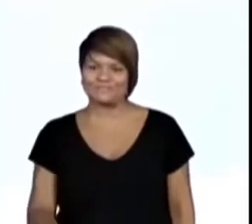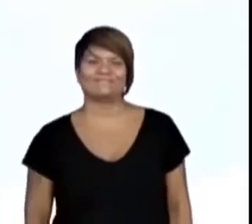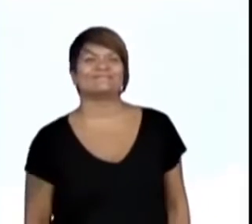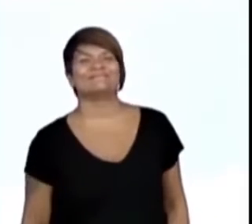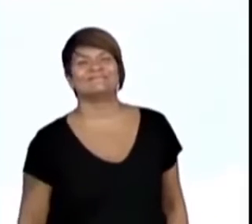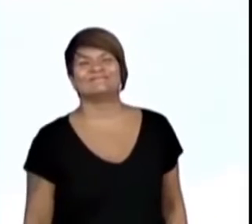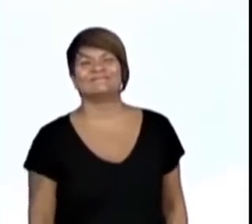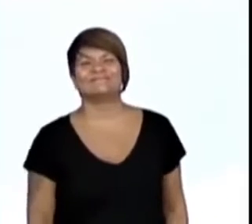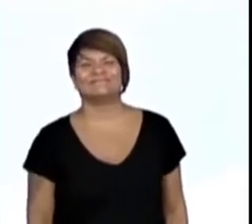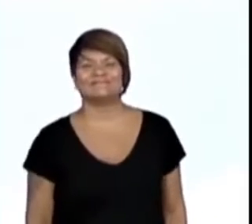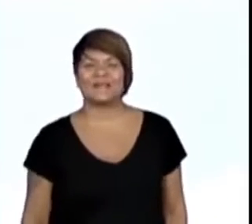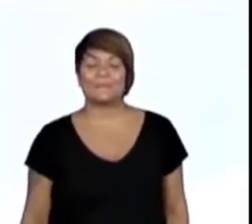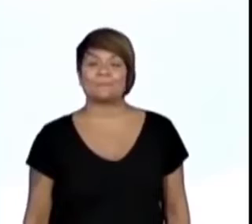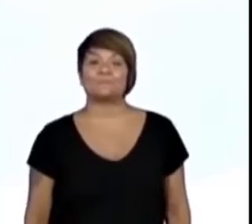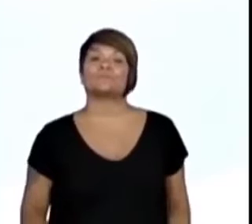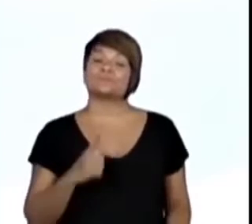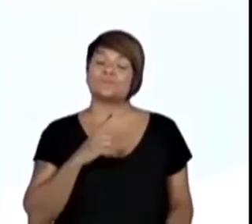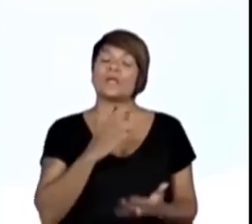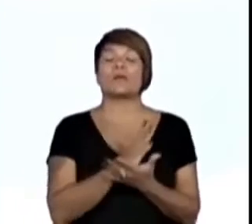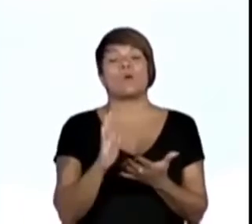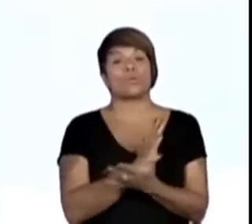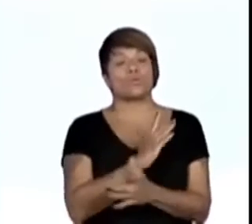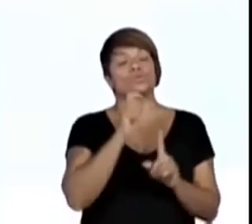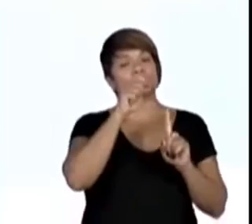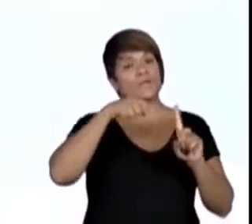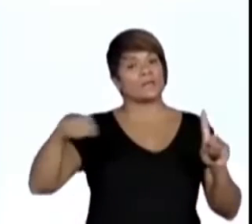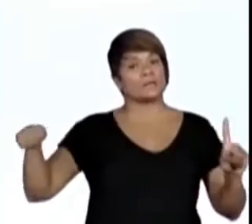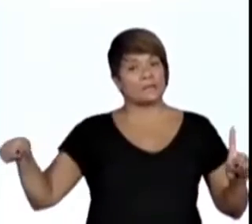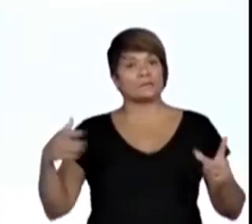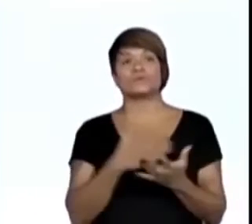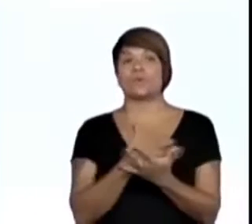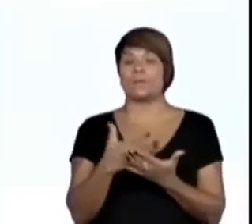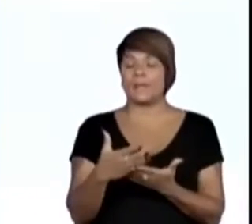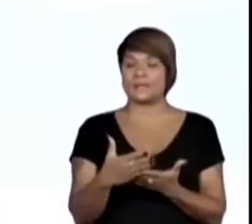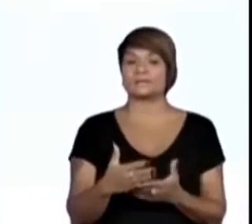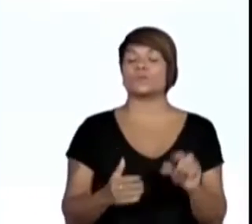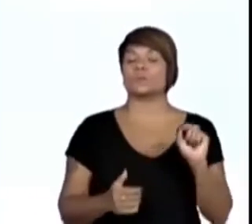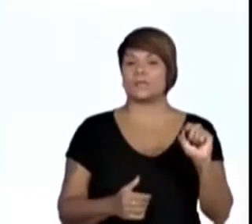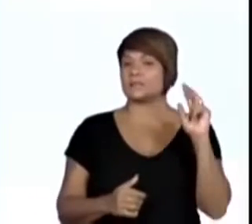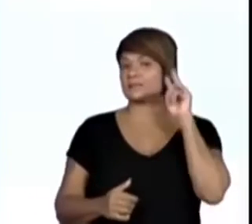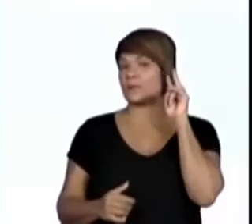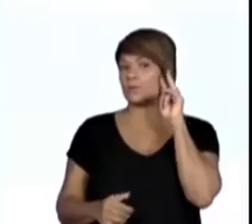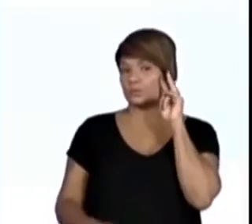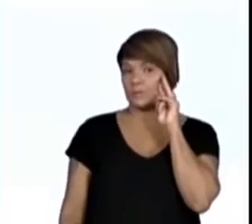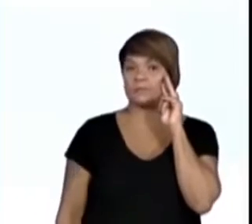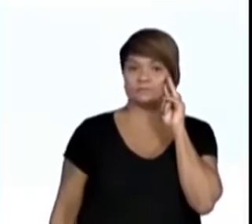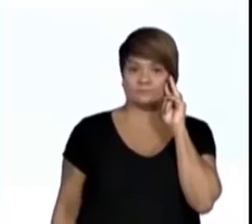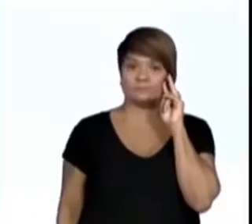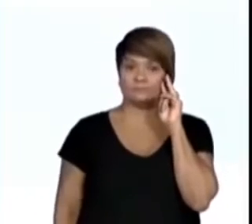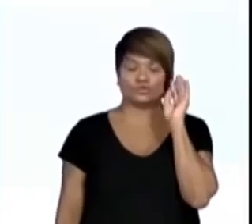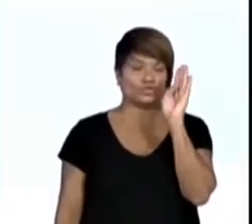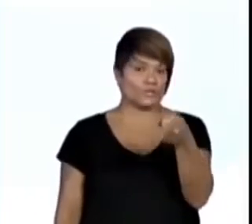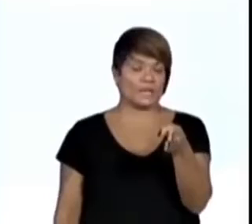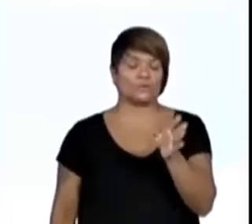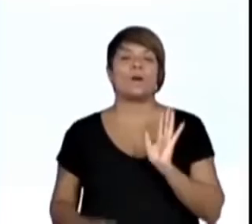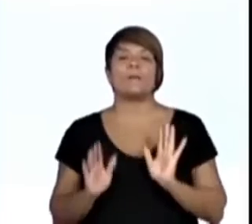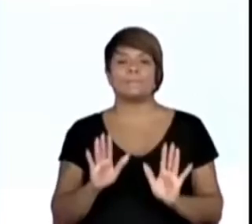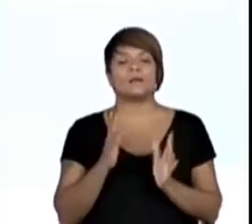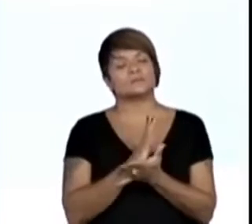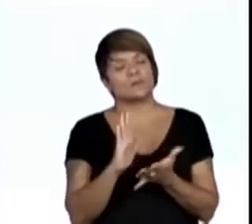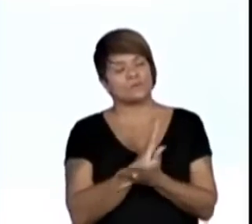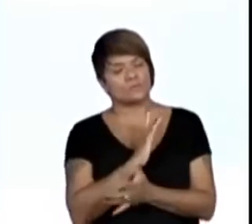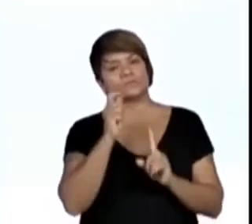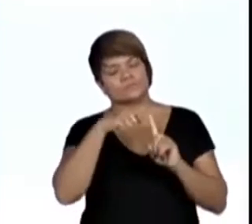bom? Tem alguns calendários que começam aqui já na segunda-feira, mas